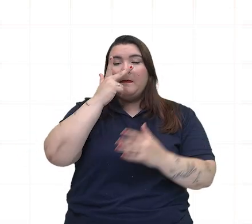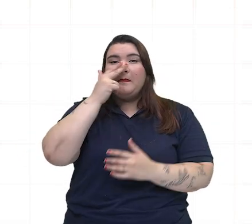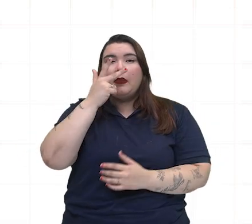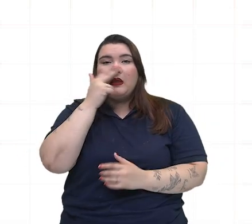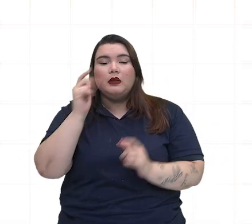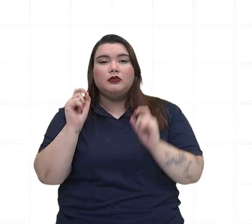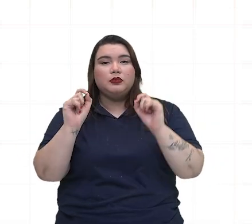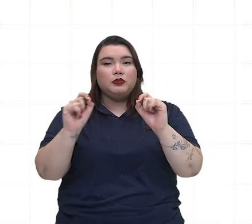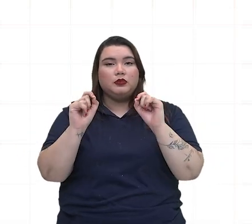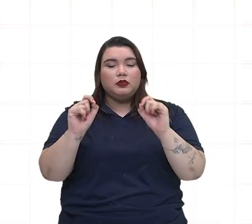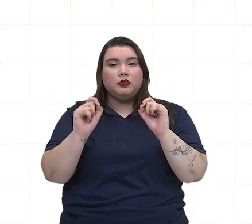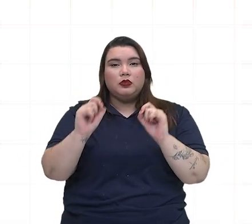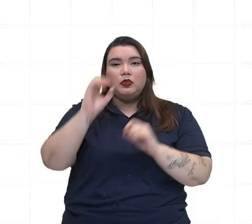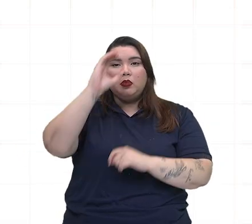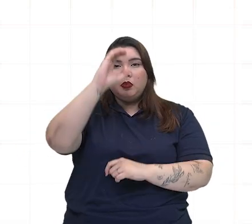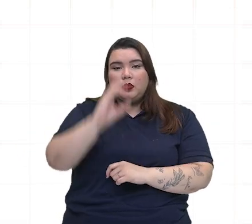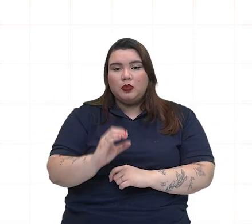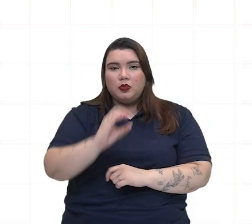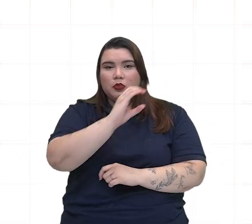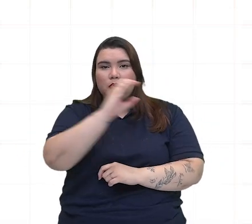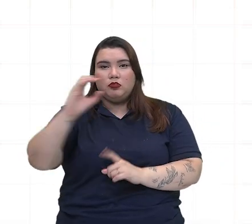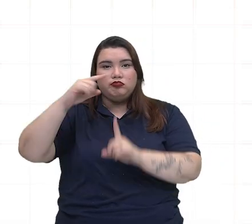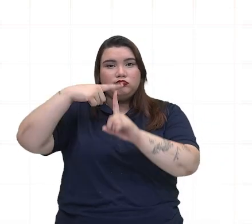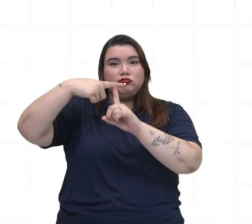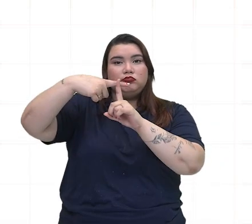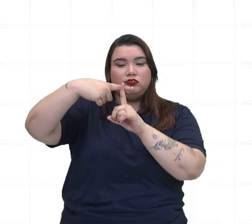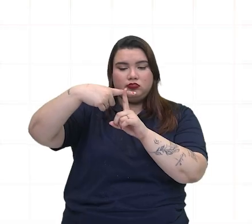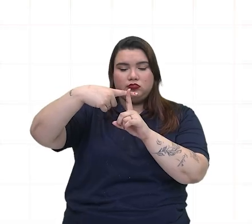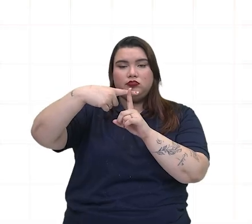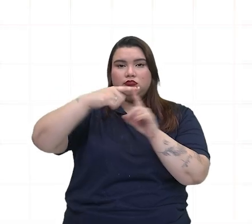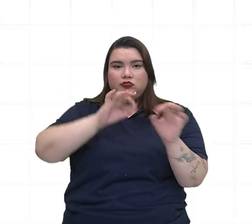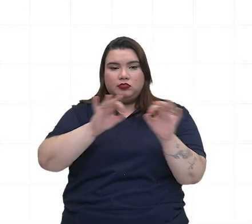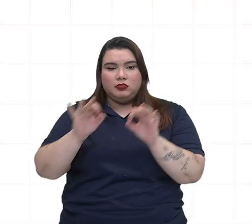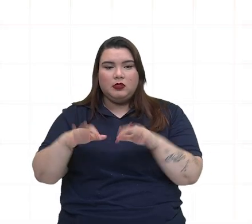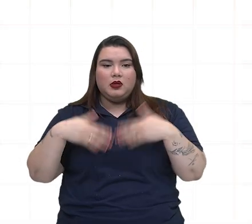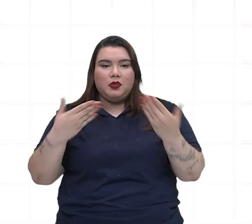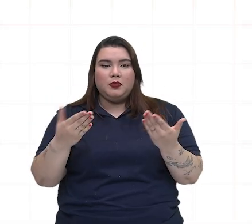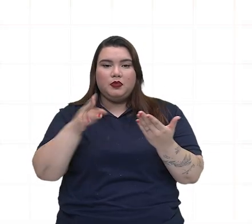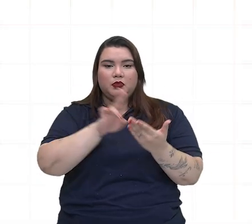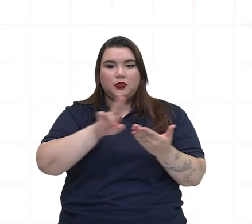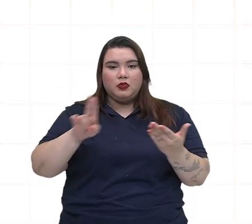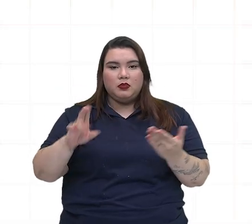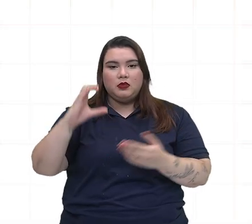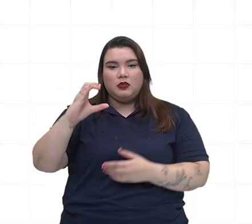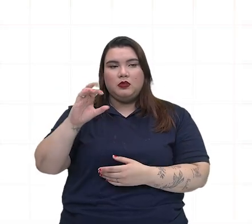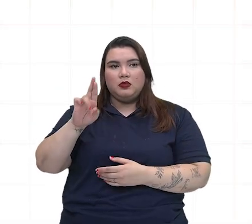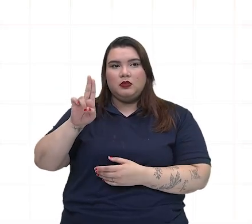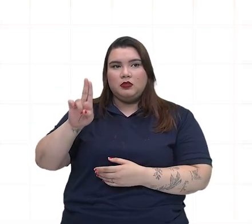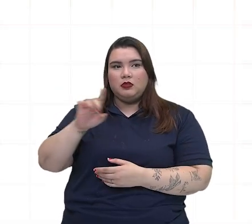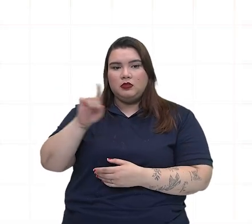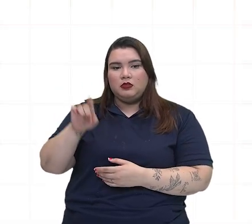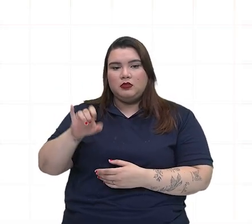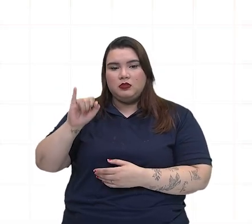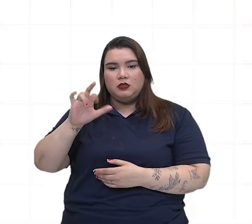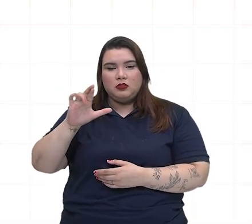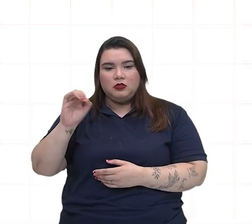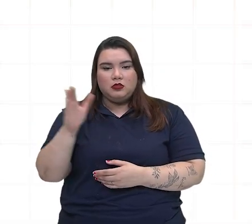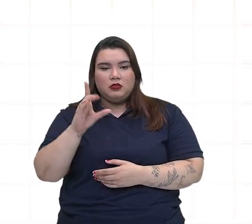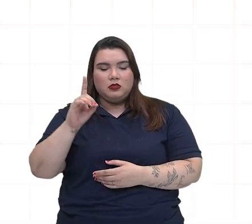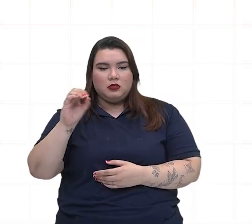estão dispostas em forma de uma cruz, né? Daí, como o próprio nome diz, Cruzeiro do